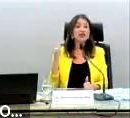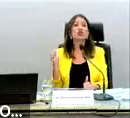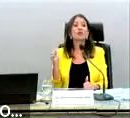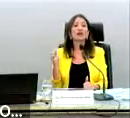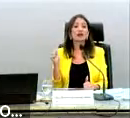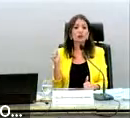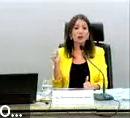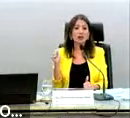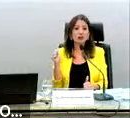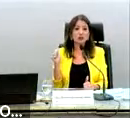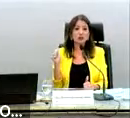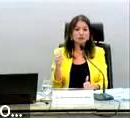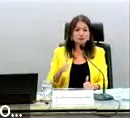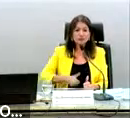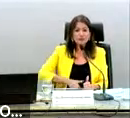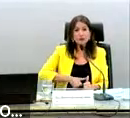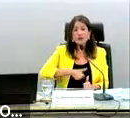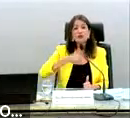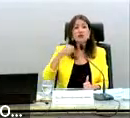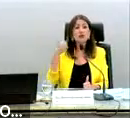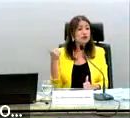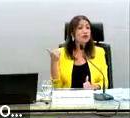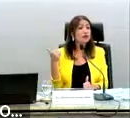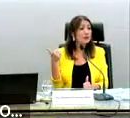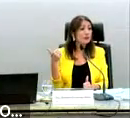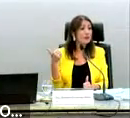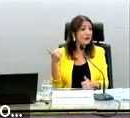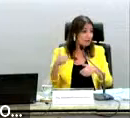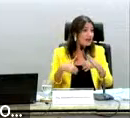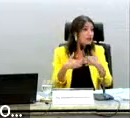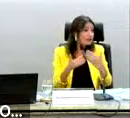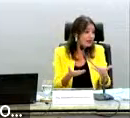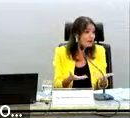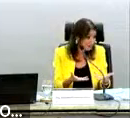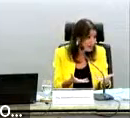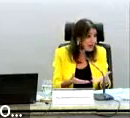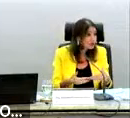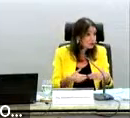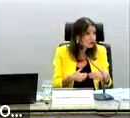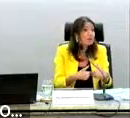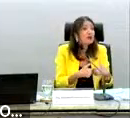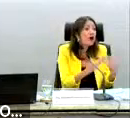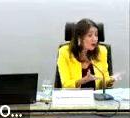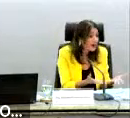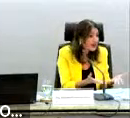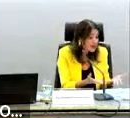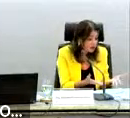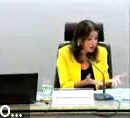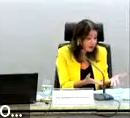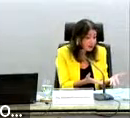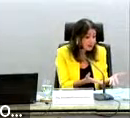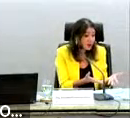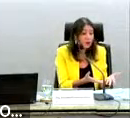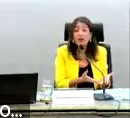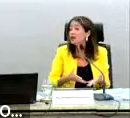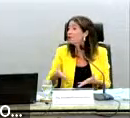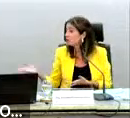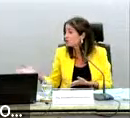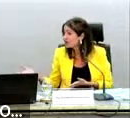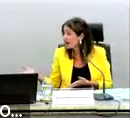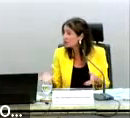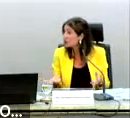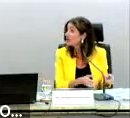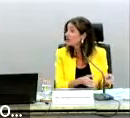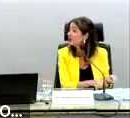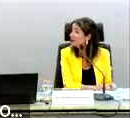as mulheres comeram menos, os seus filhos foram menos alimentados ou de pior qualidade de alimentação. E um